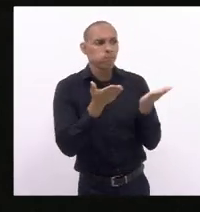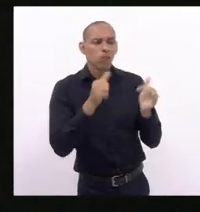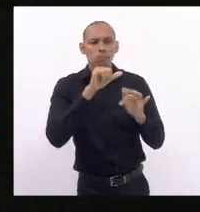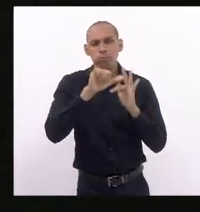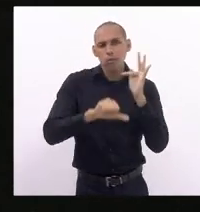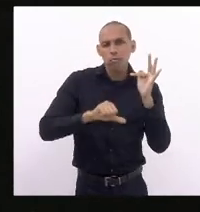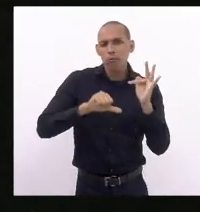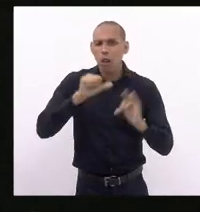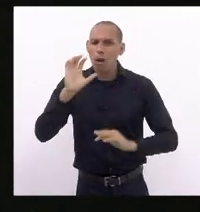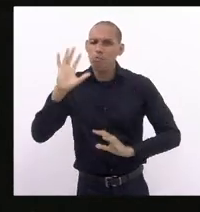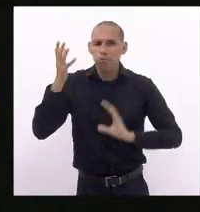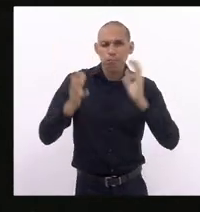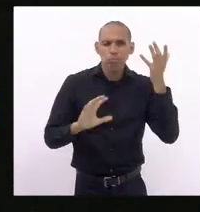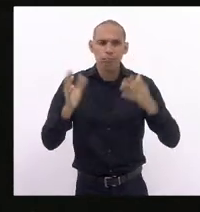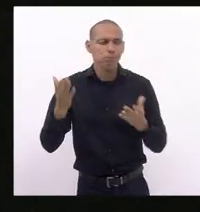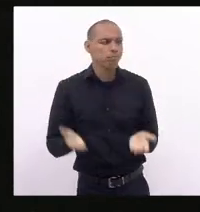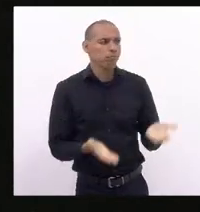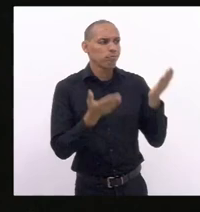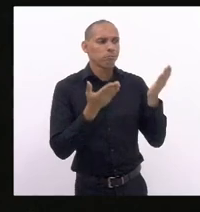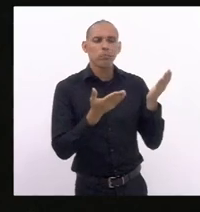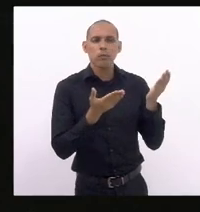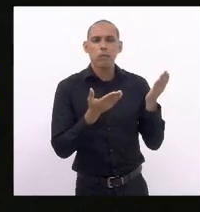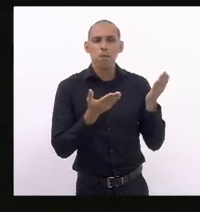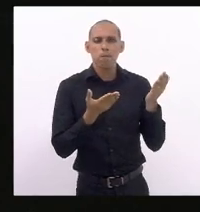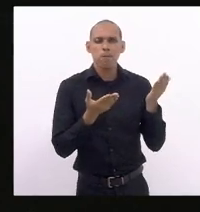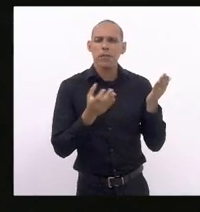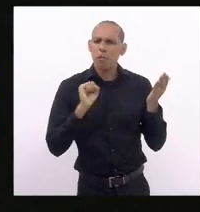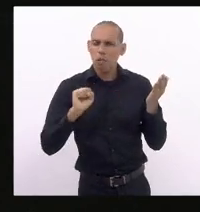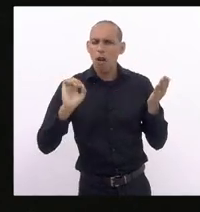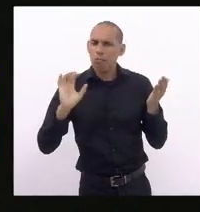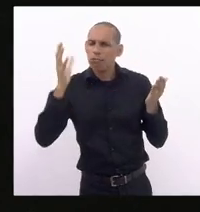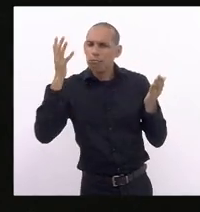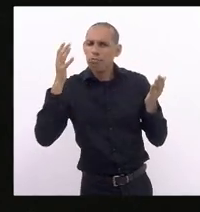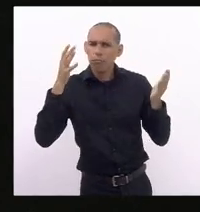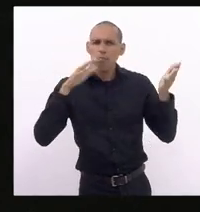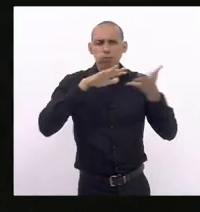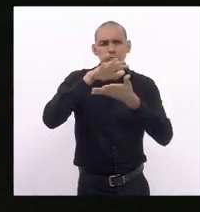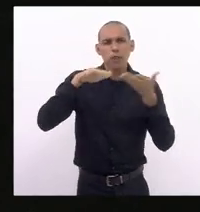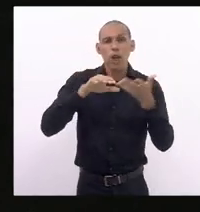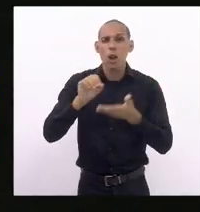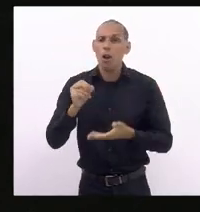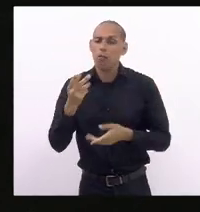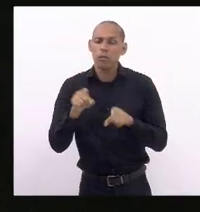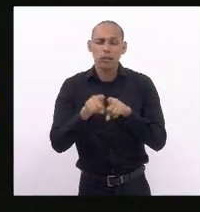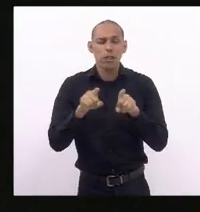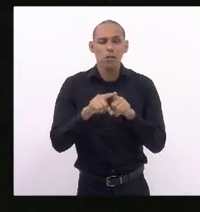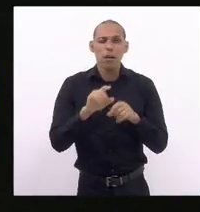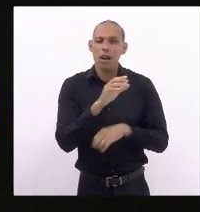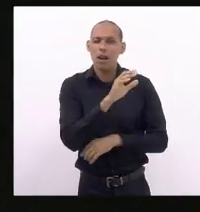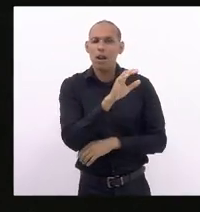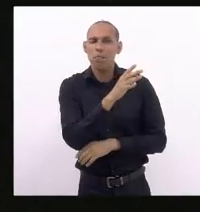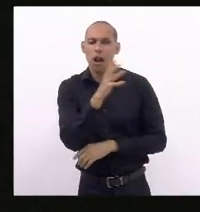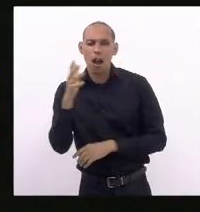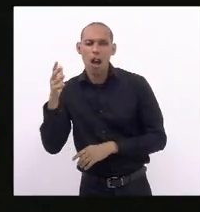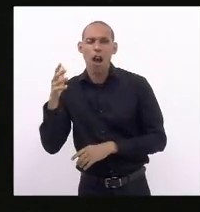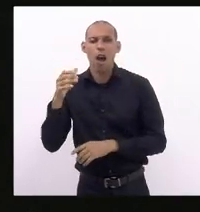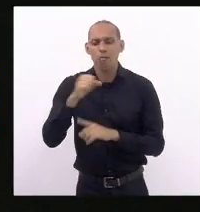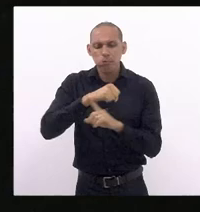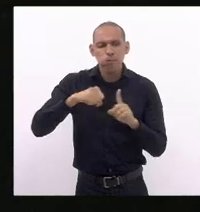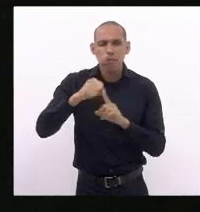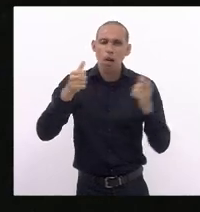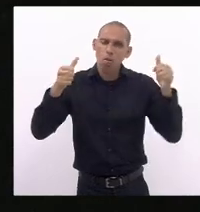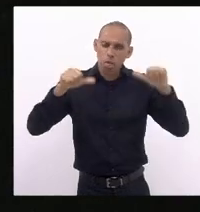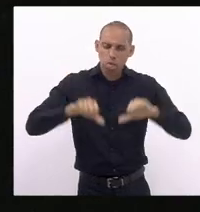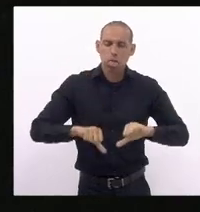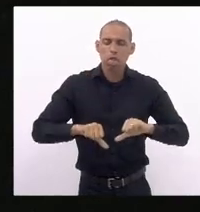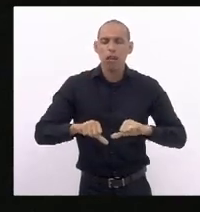fenômenos. O fenômeno, seja um fenômeno climático, mas também passa pela degradação social e ambiental do nosso Estado.